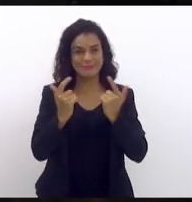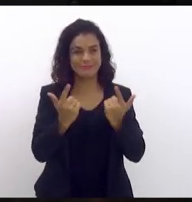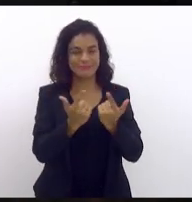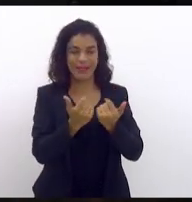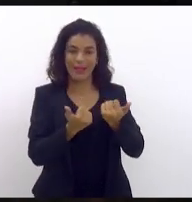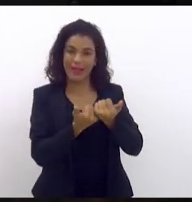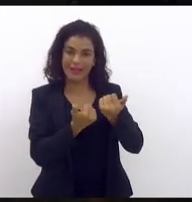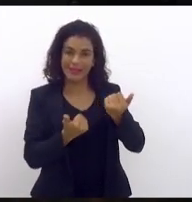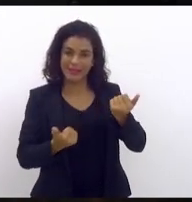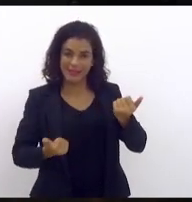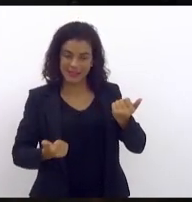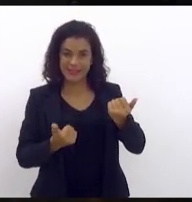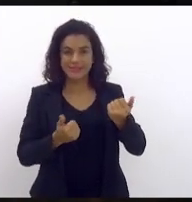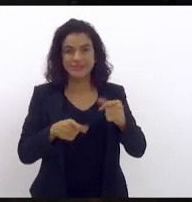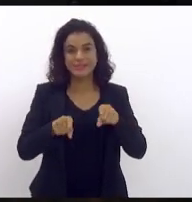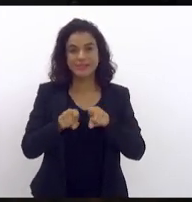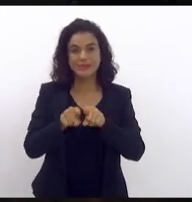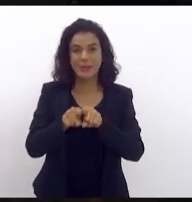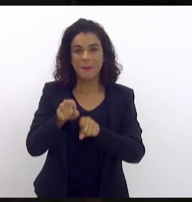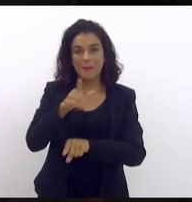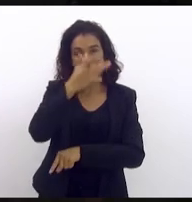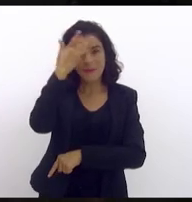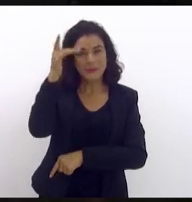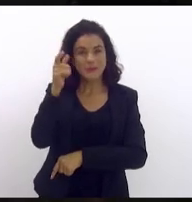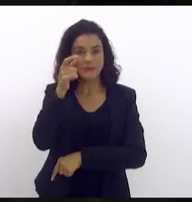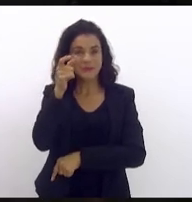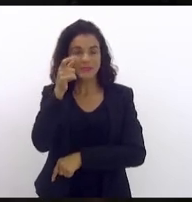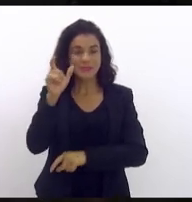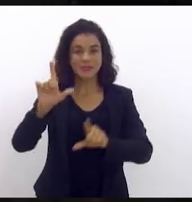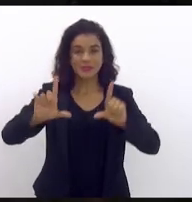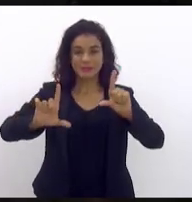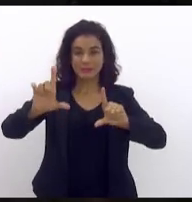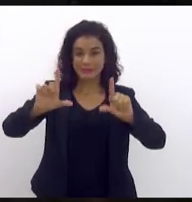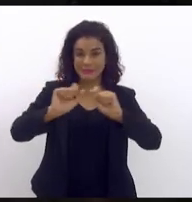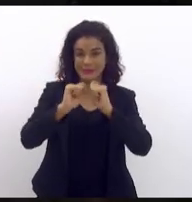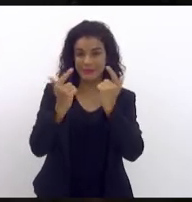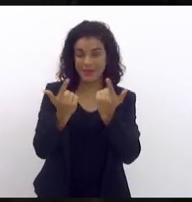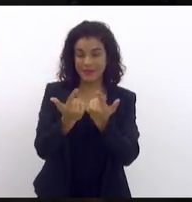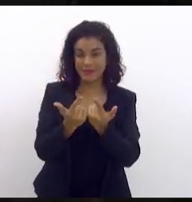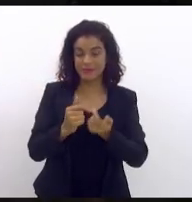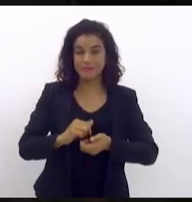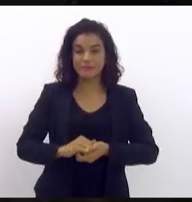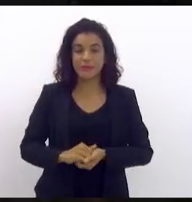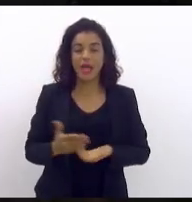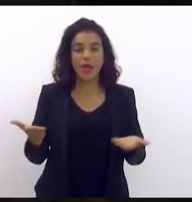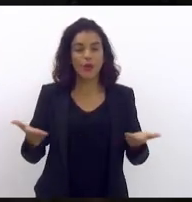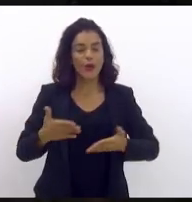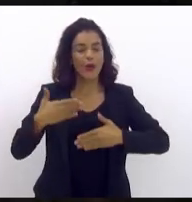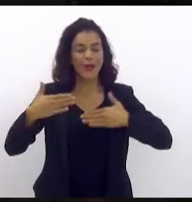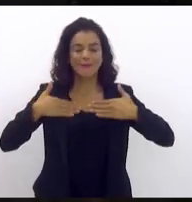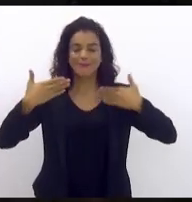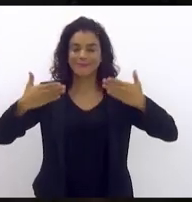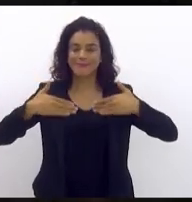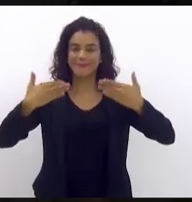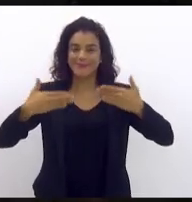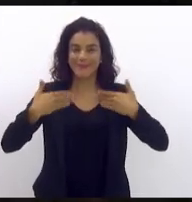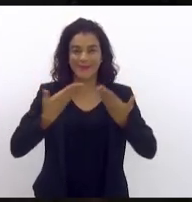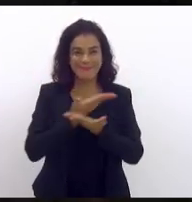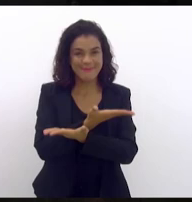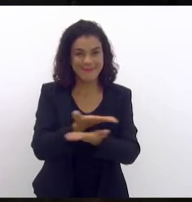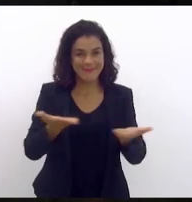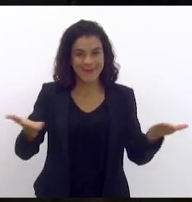assessores e telespectadores da TV alerge É com grande entusiasmo que me dirijo a todos vocês para